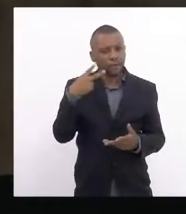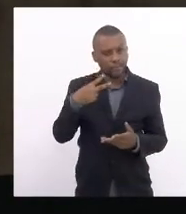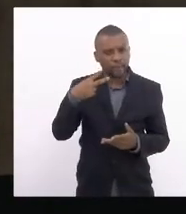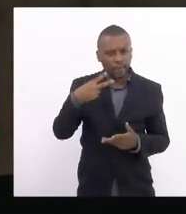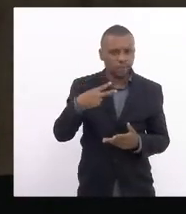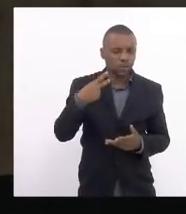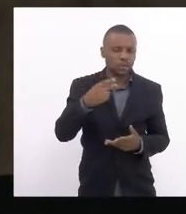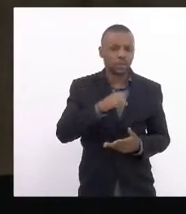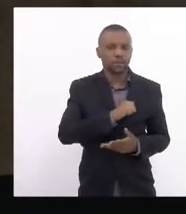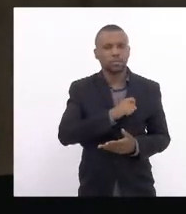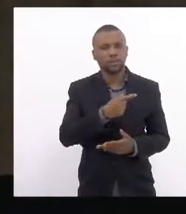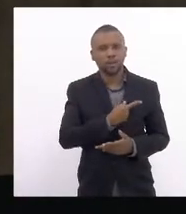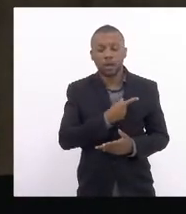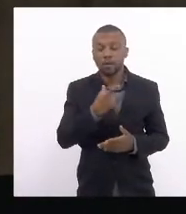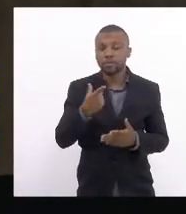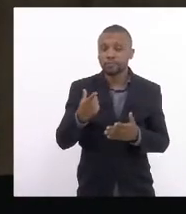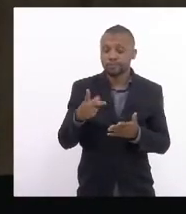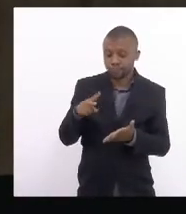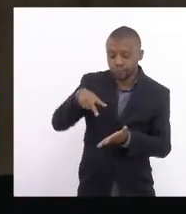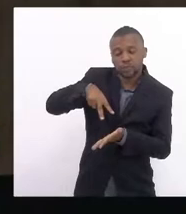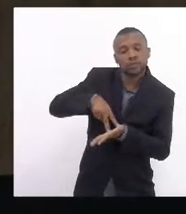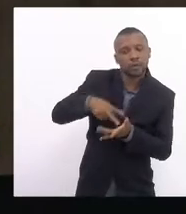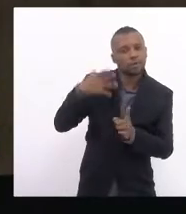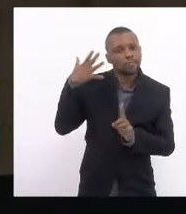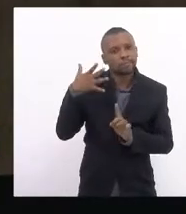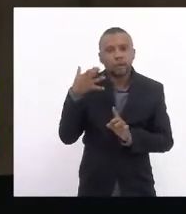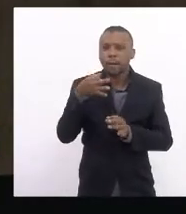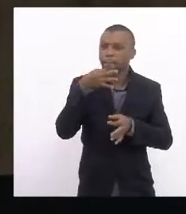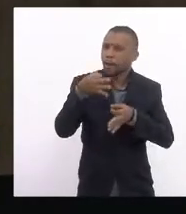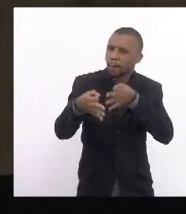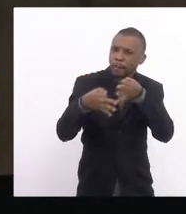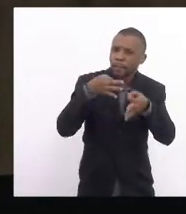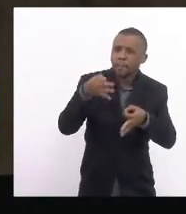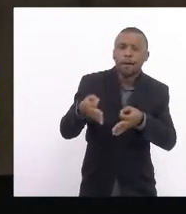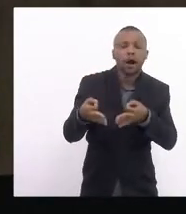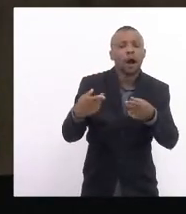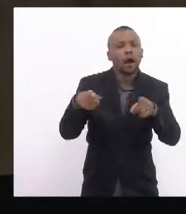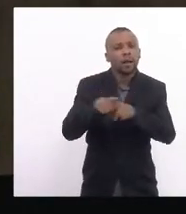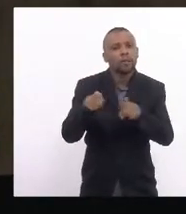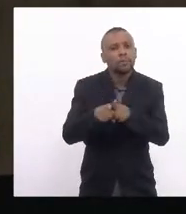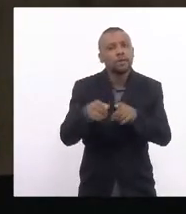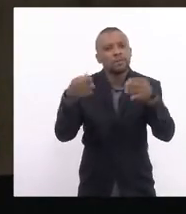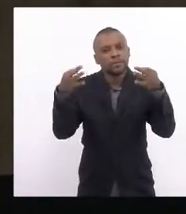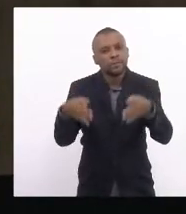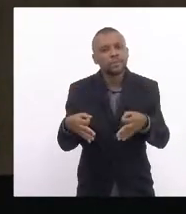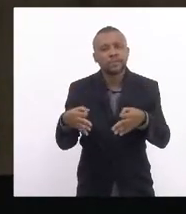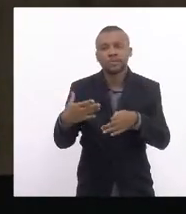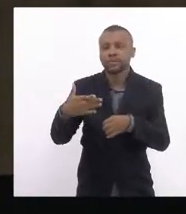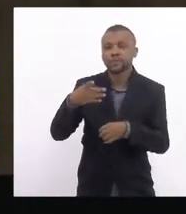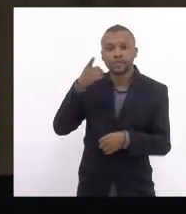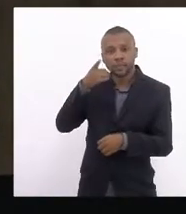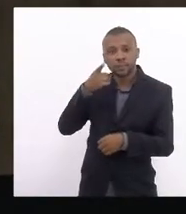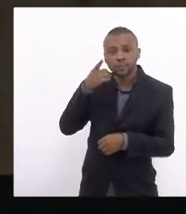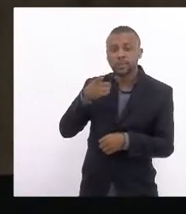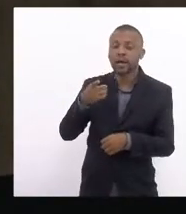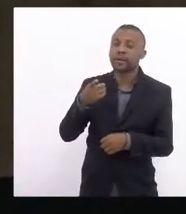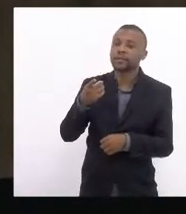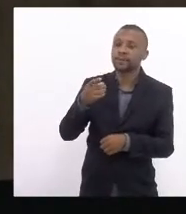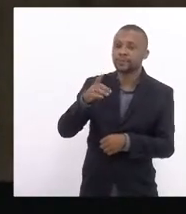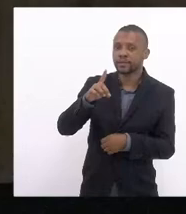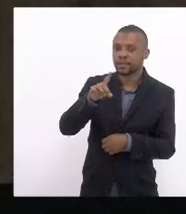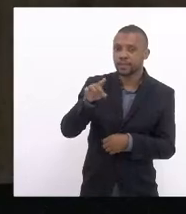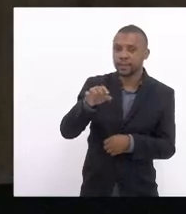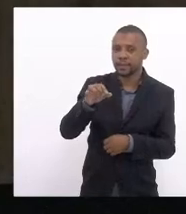São Gonçalo, colocar a posição dele. Mas também acho corretíssimo, por parte do deputado Azeidan, que já está nessa casa há